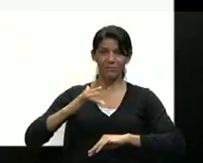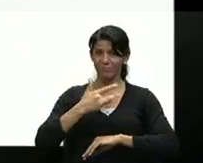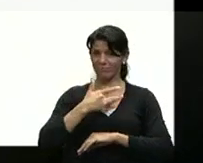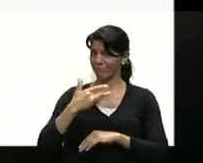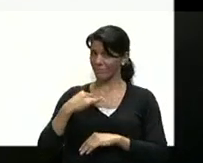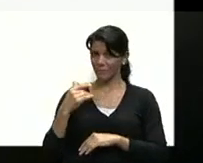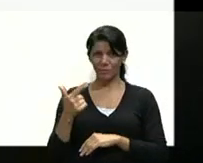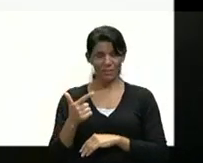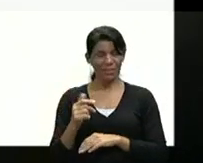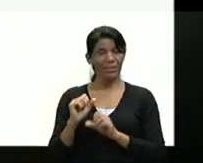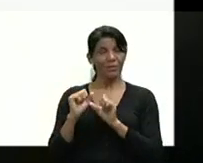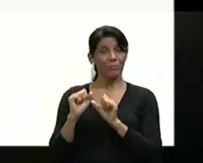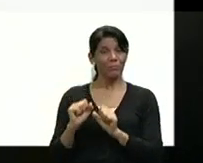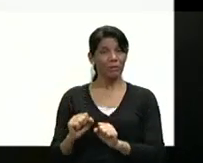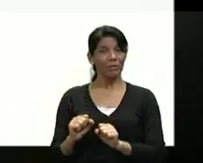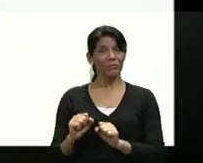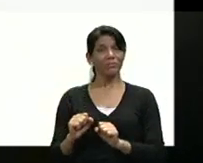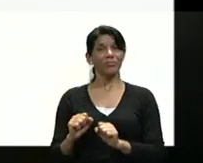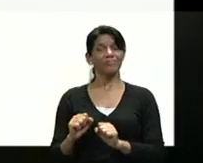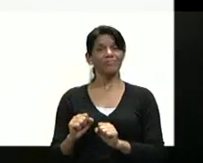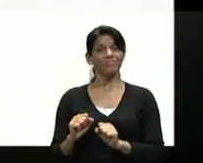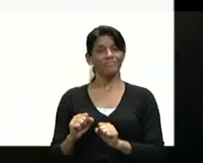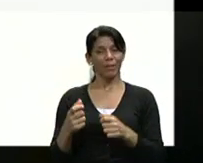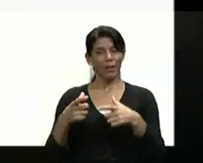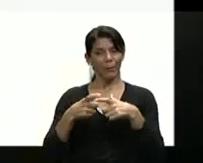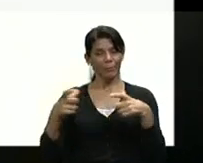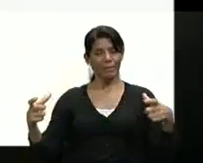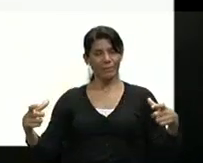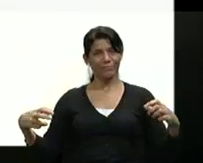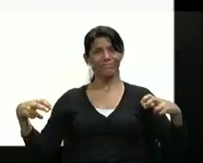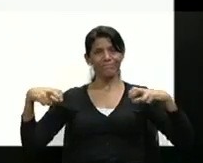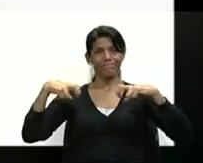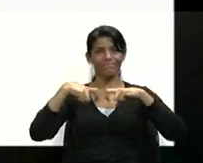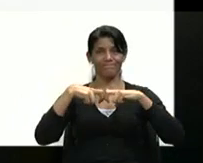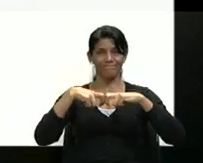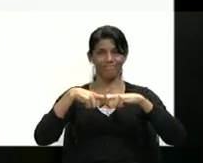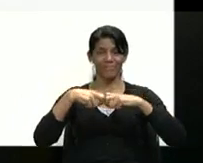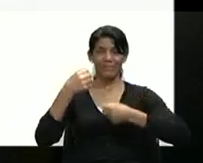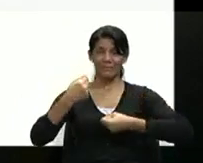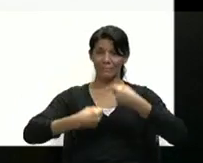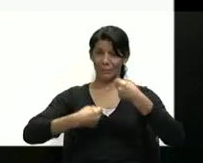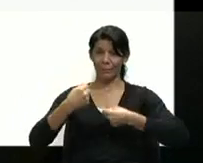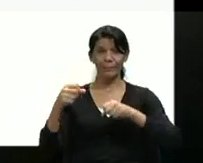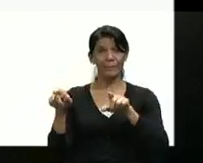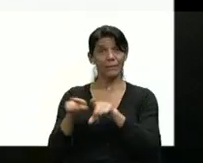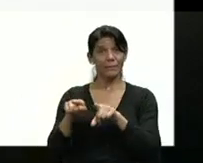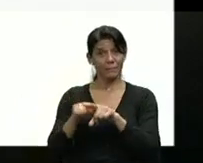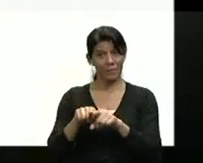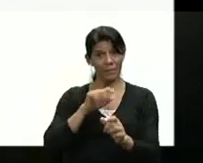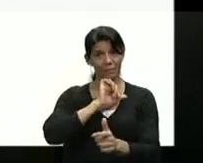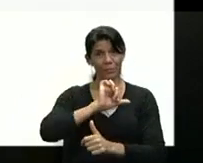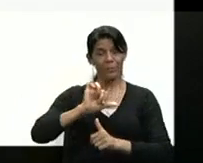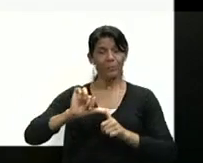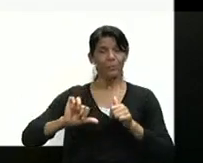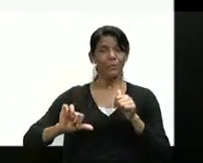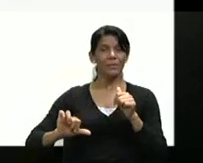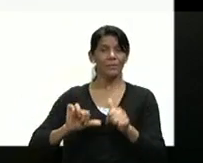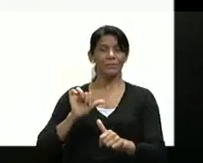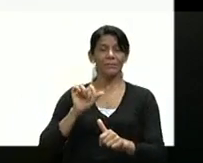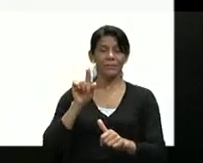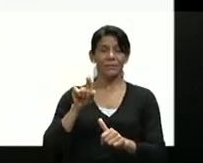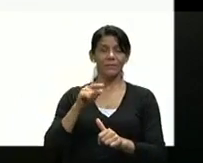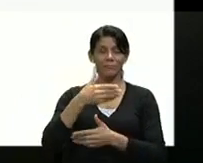saúde, pode provocar, sim, aumento dos acidentes de trânsito. Além disso, a mudança